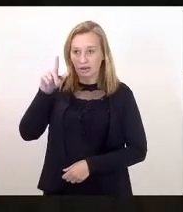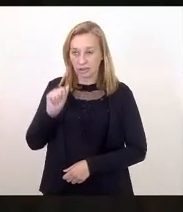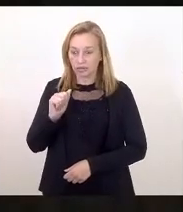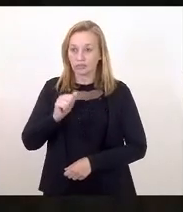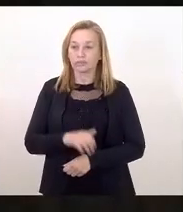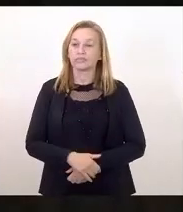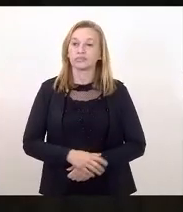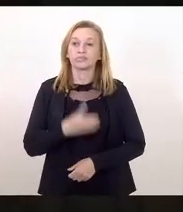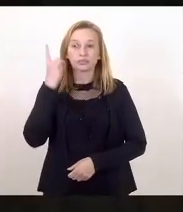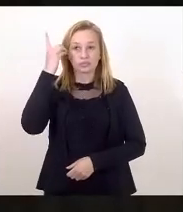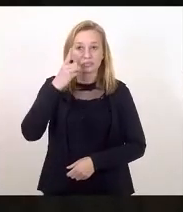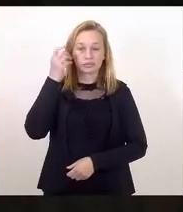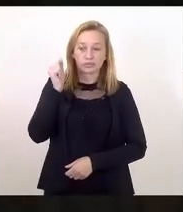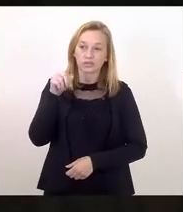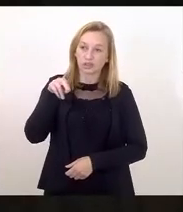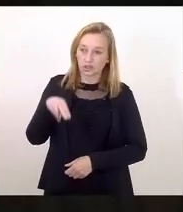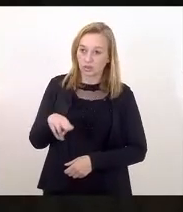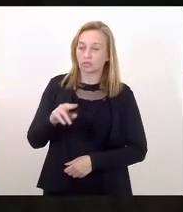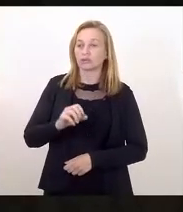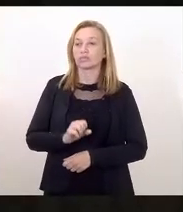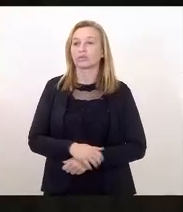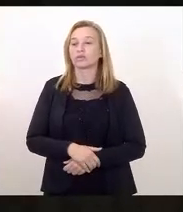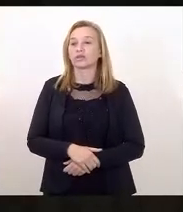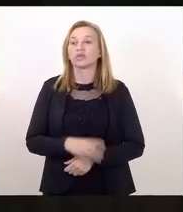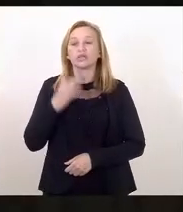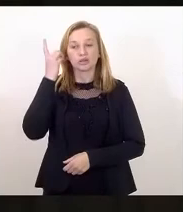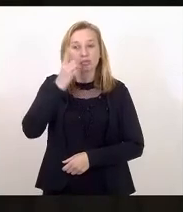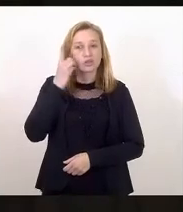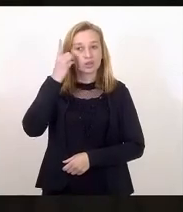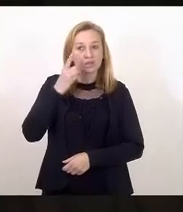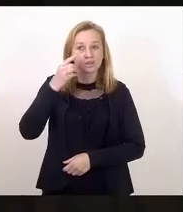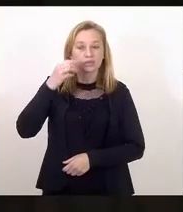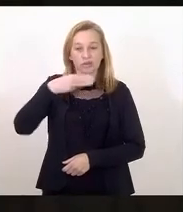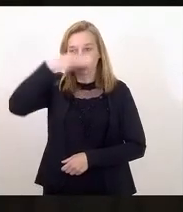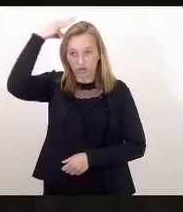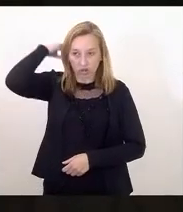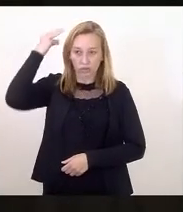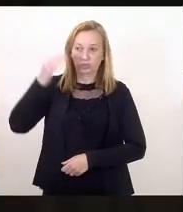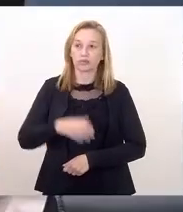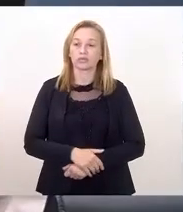Deputado Anderson Alexandre. Deputado Márcio Pacheco.